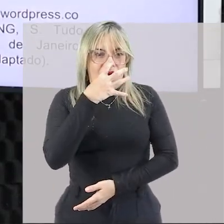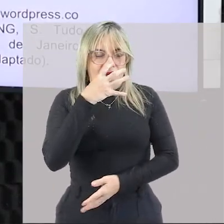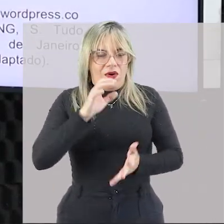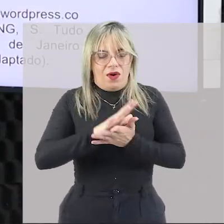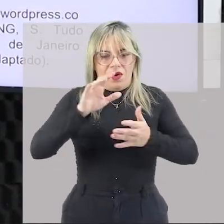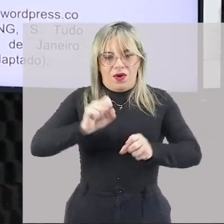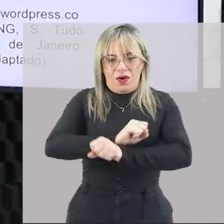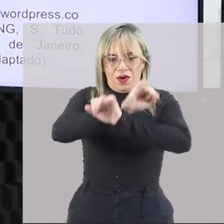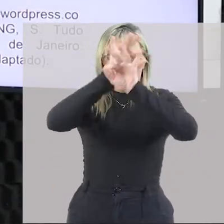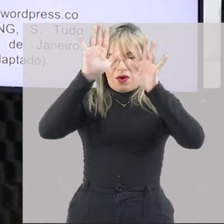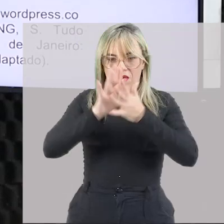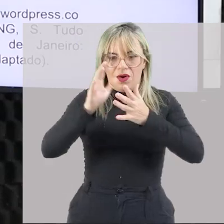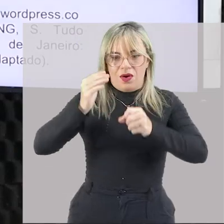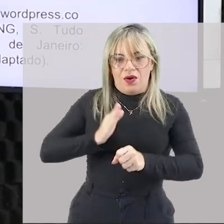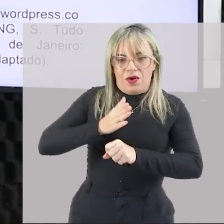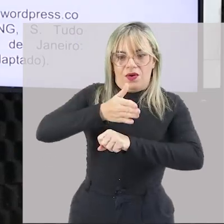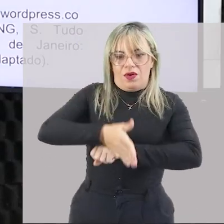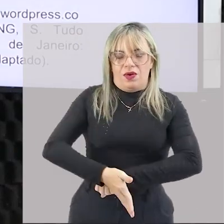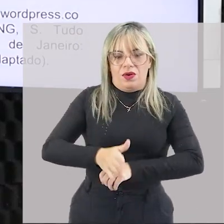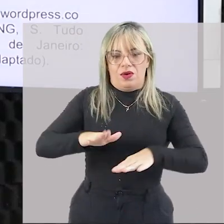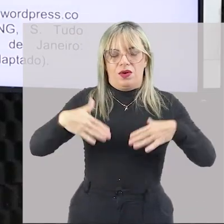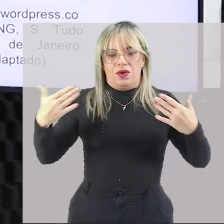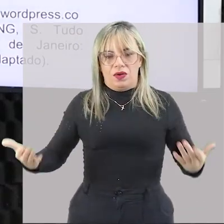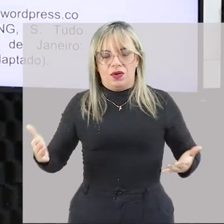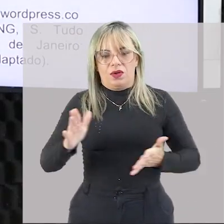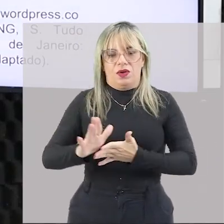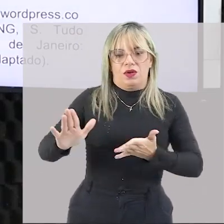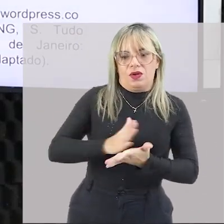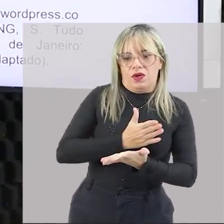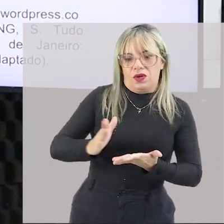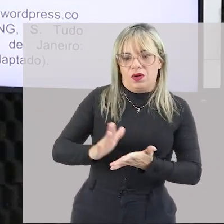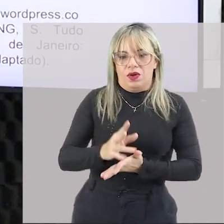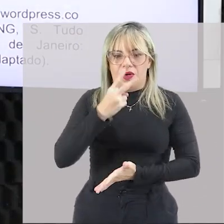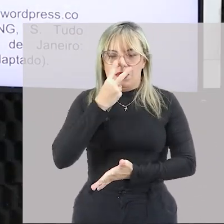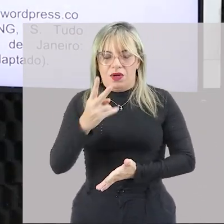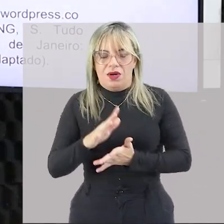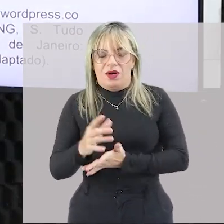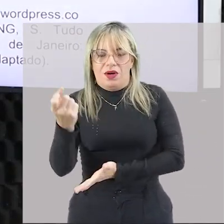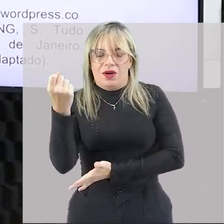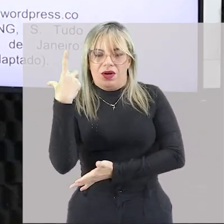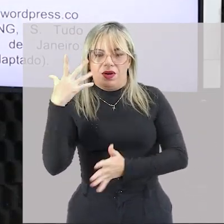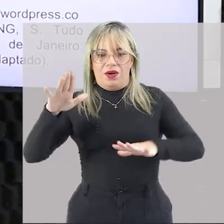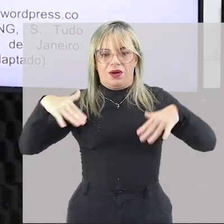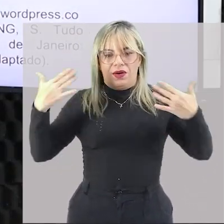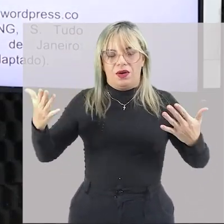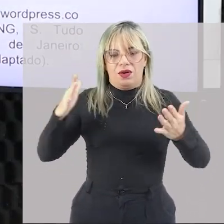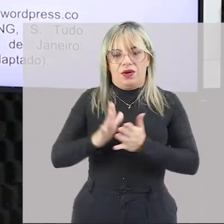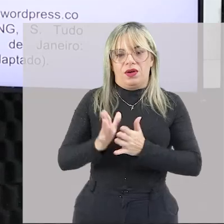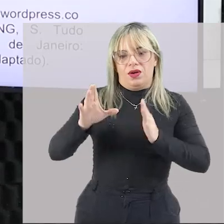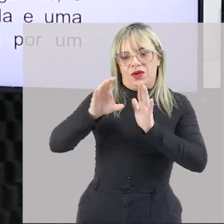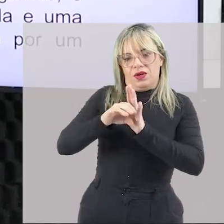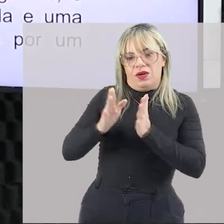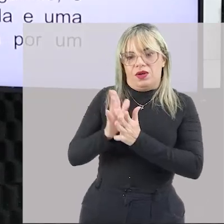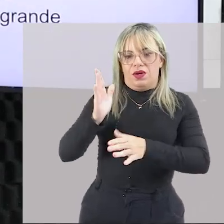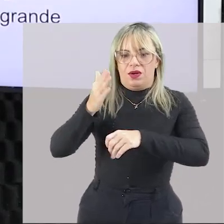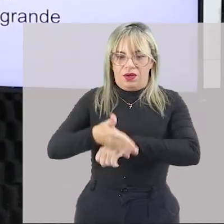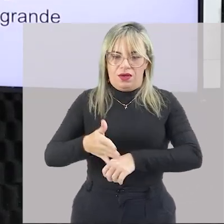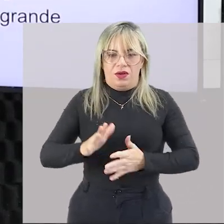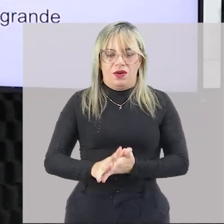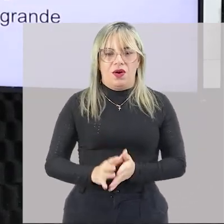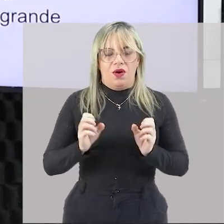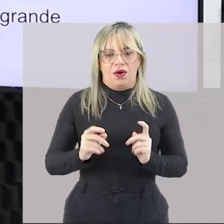de instalação. Né? Mesmo que alguns de vocês achem uma coisa muito estranha, isso é um conceito que a gente chama de instalação,